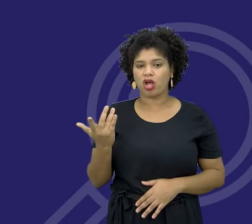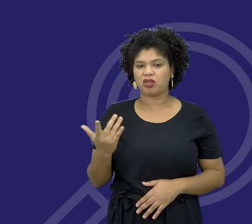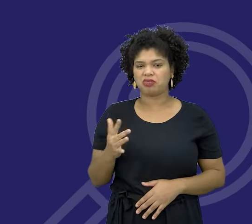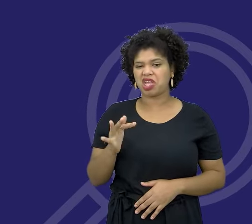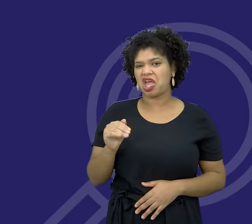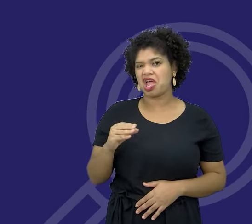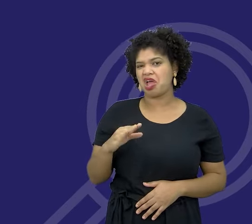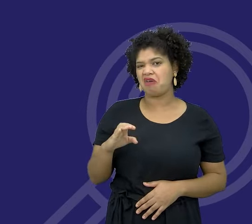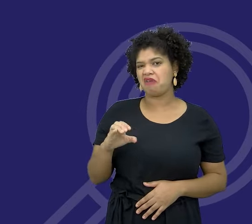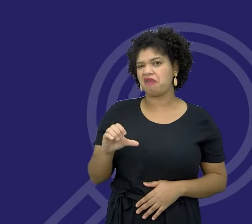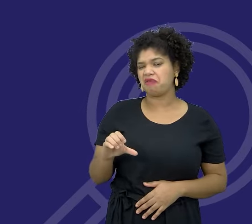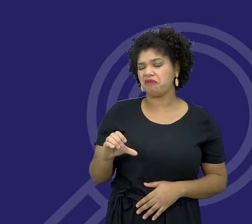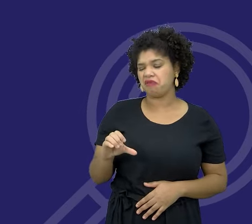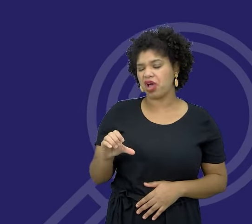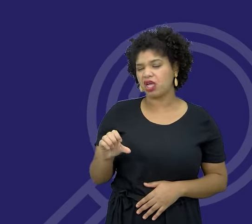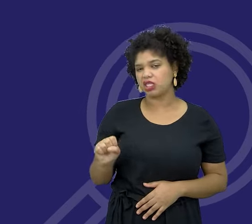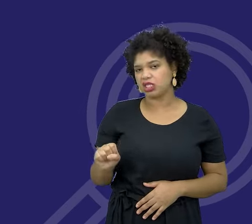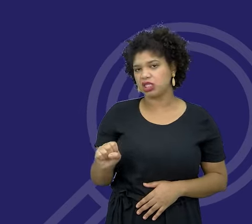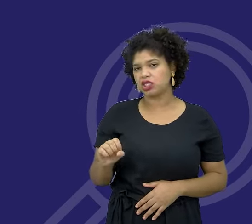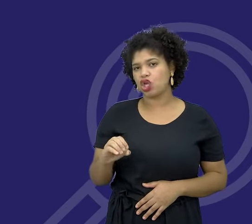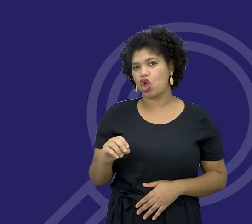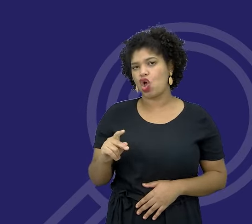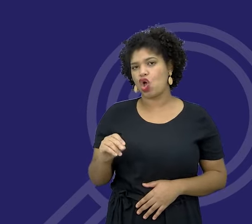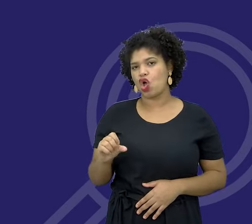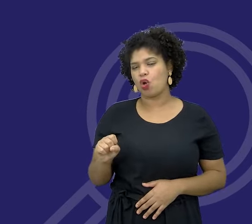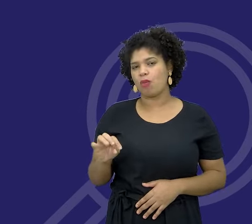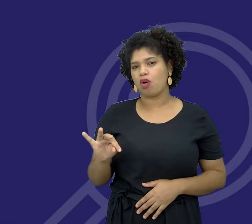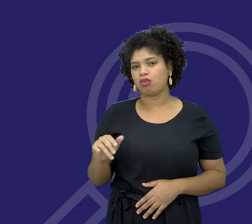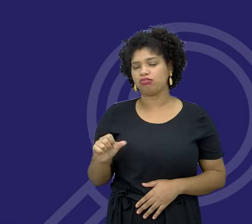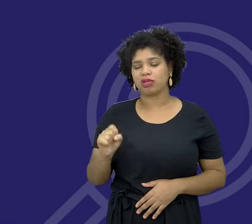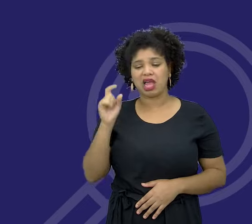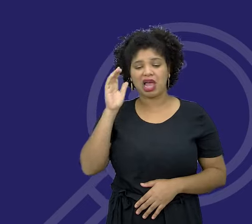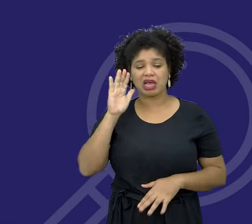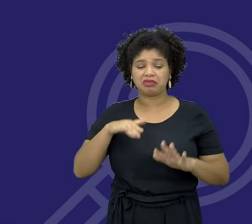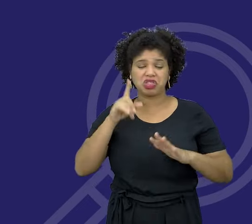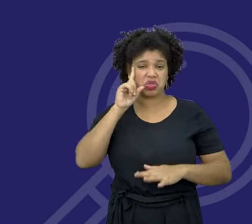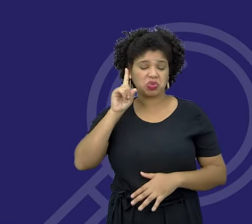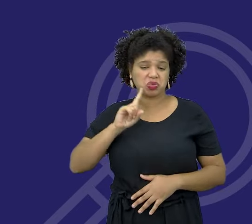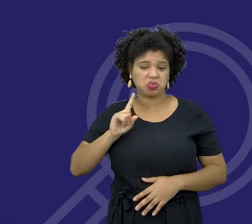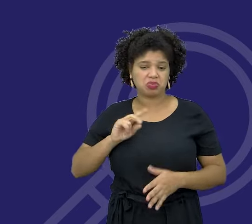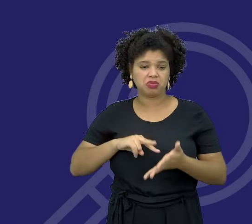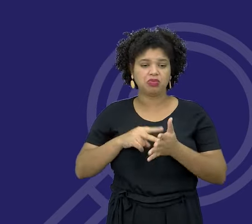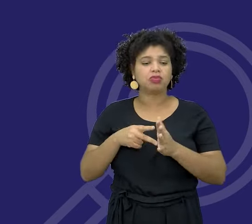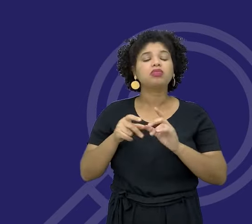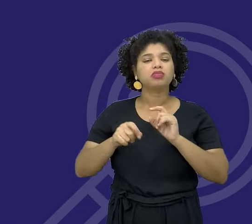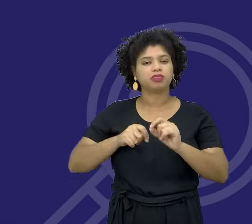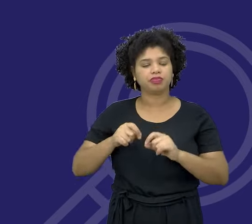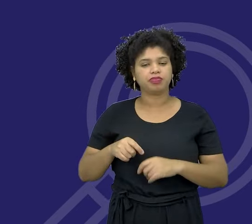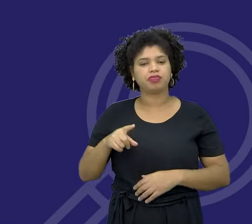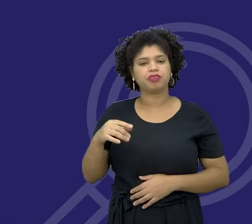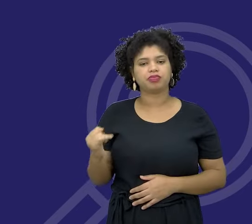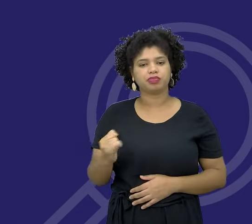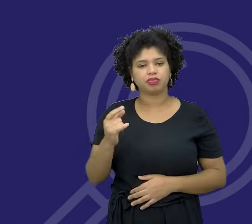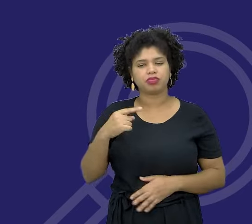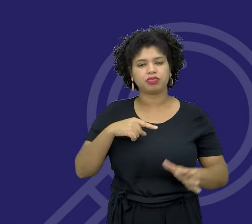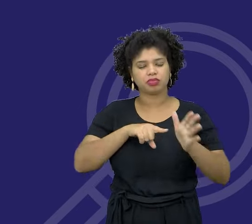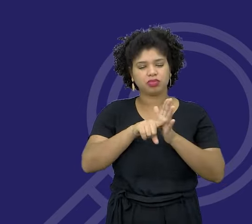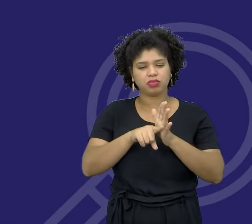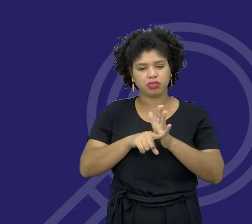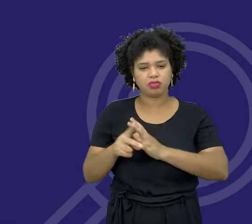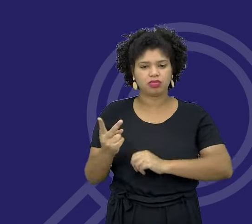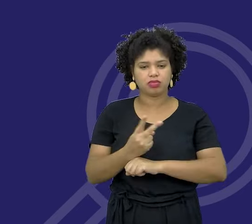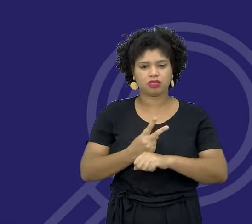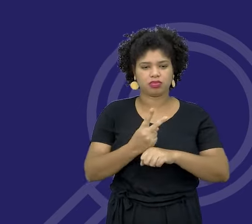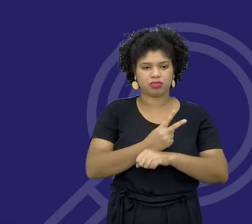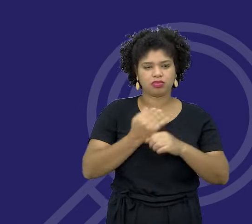faces opostas, ele não entende o significado disso, então é importante que ele busque, que ele pesquise, e